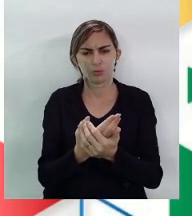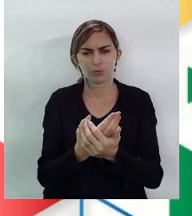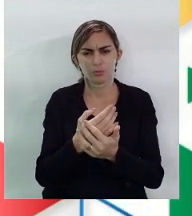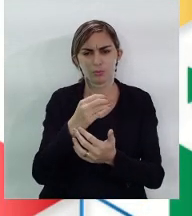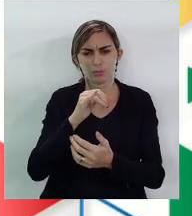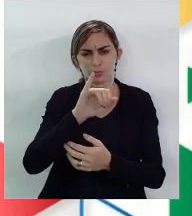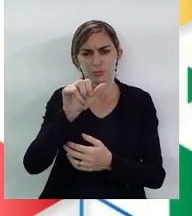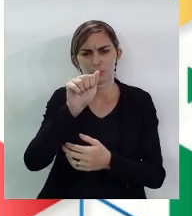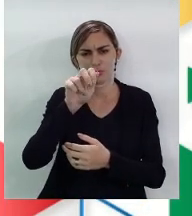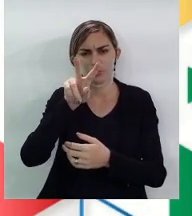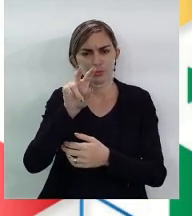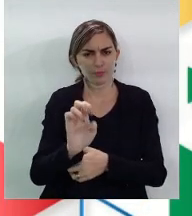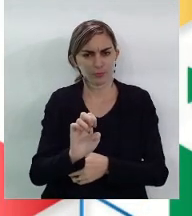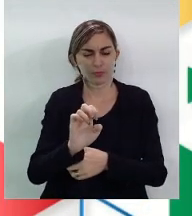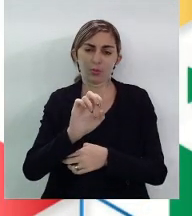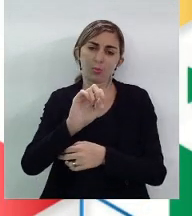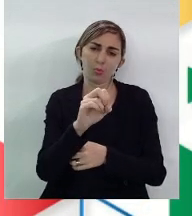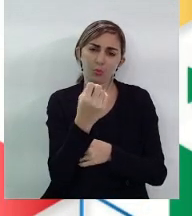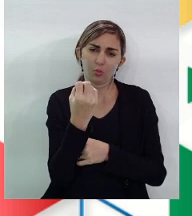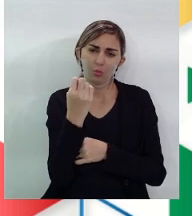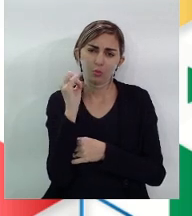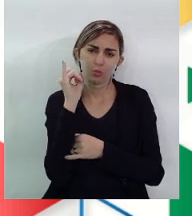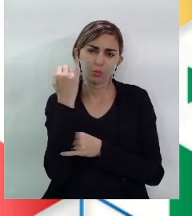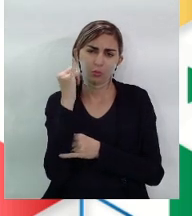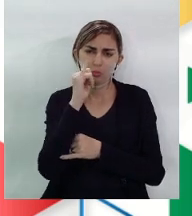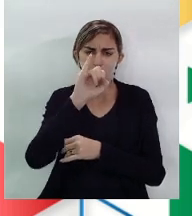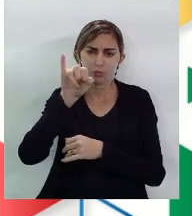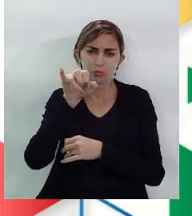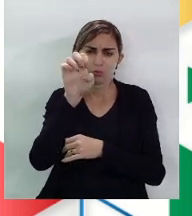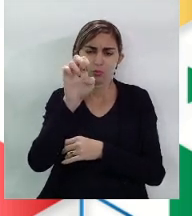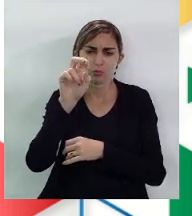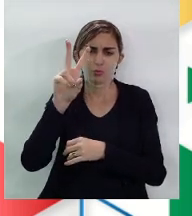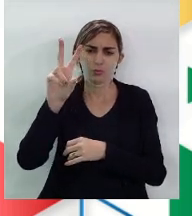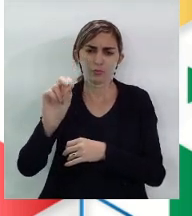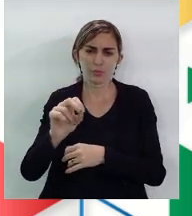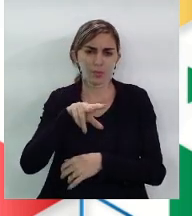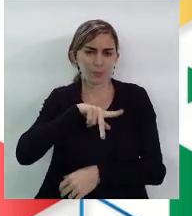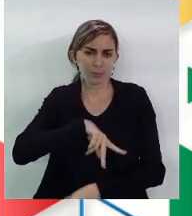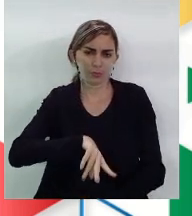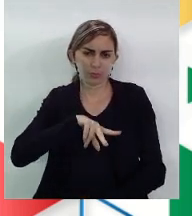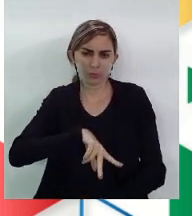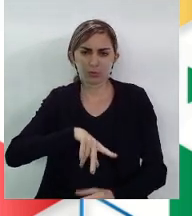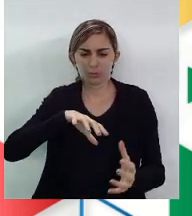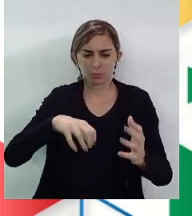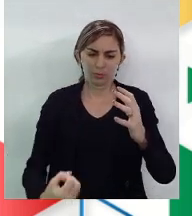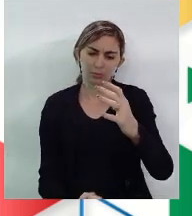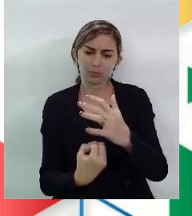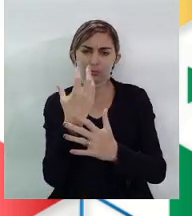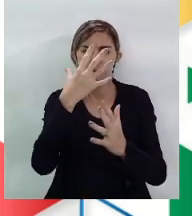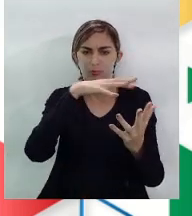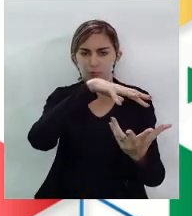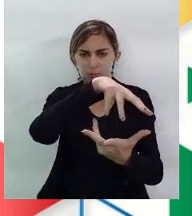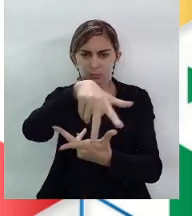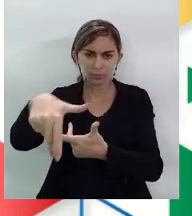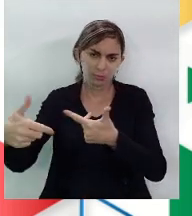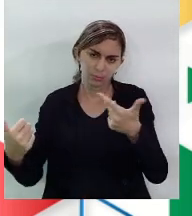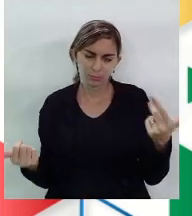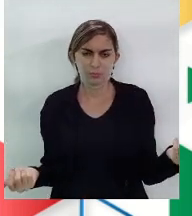Yahvé, Javé ou Jeová, em português, o Criador do universo. Aí, no